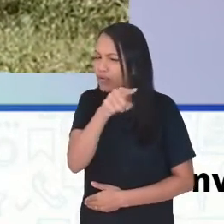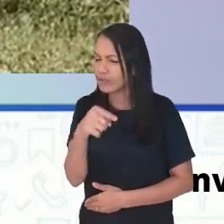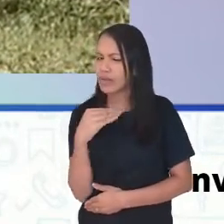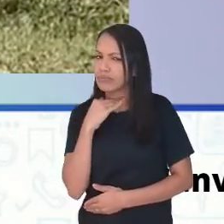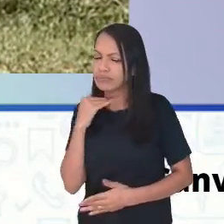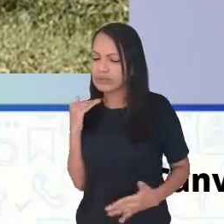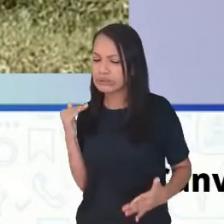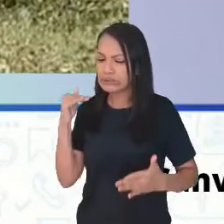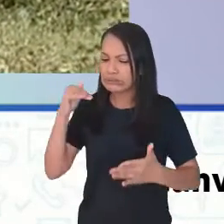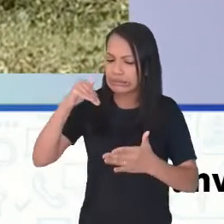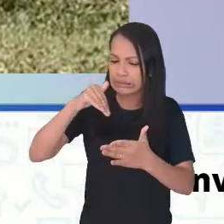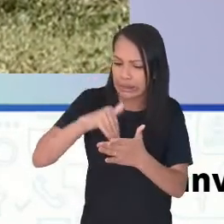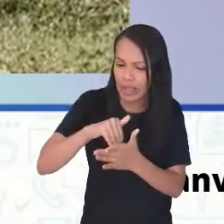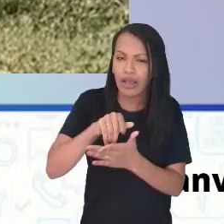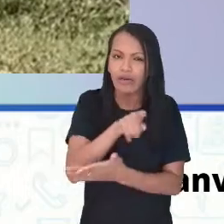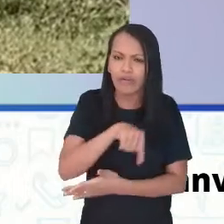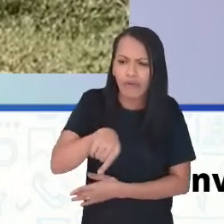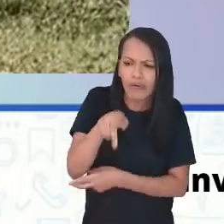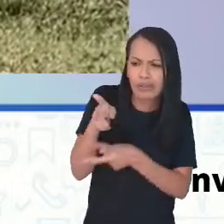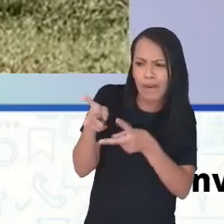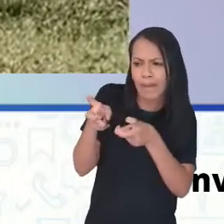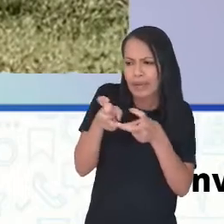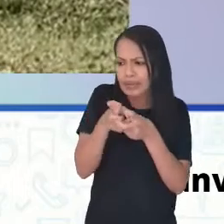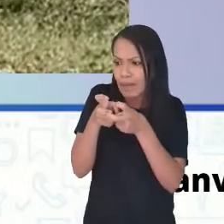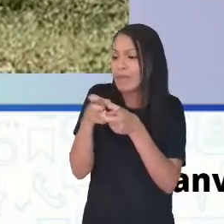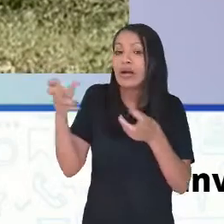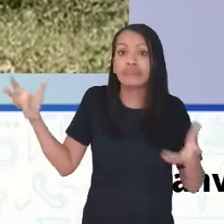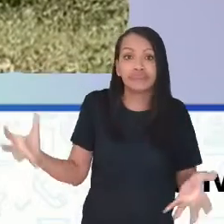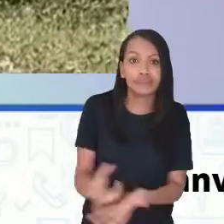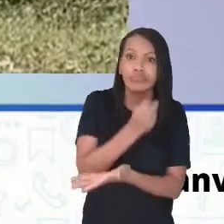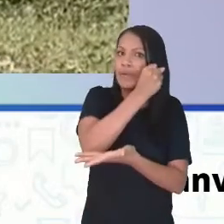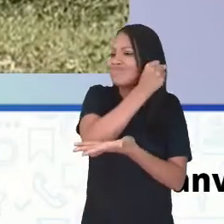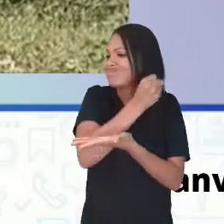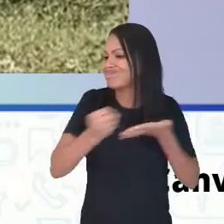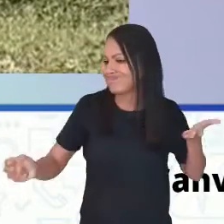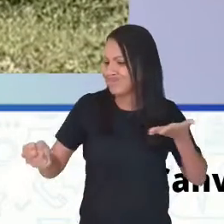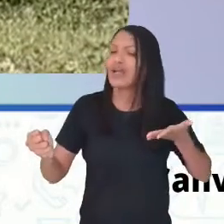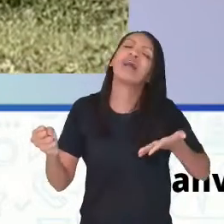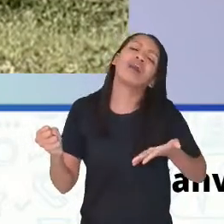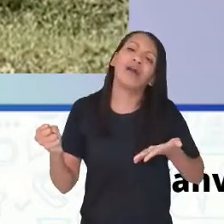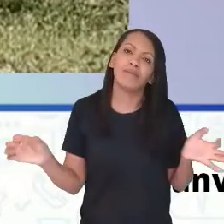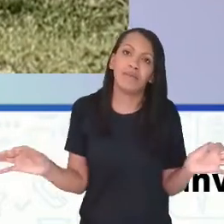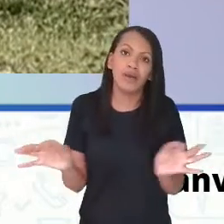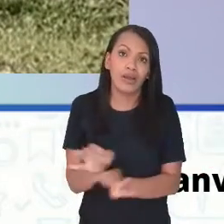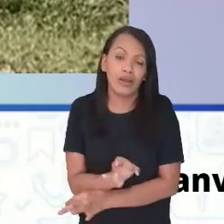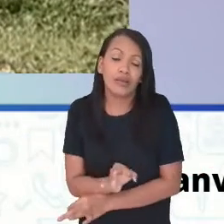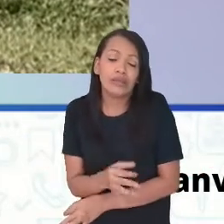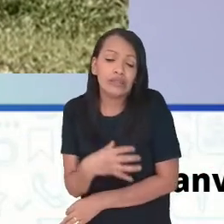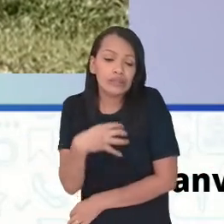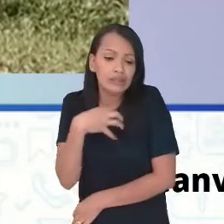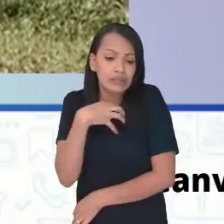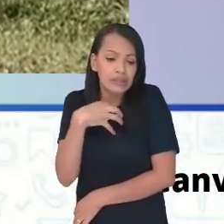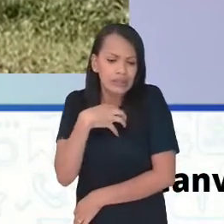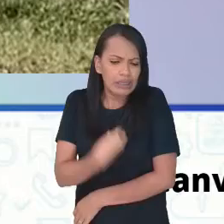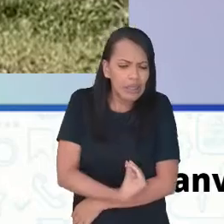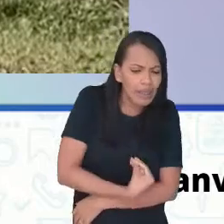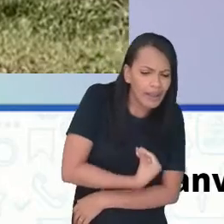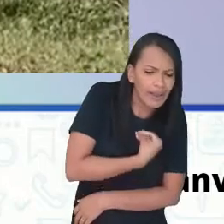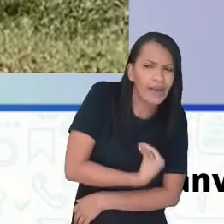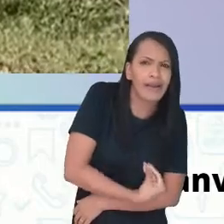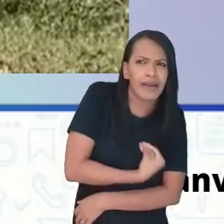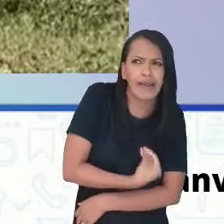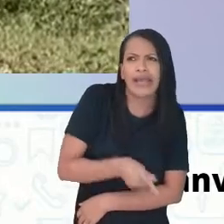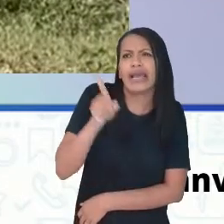gente percebe que foi tudo tão de repente, e aprende na despedida que o sentido da nossa vida